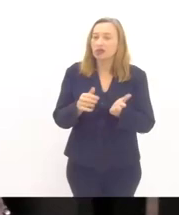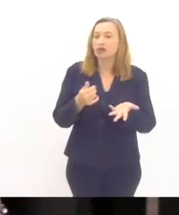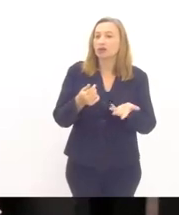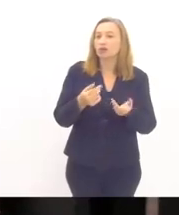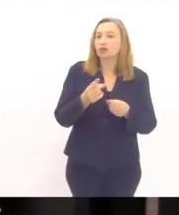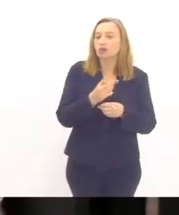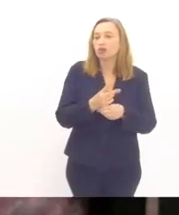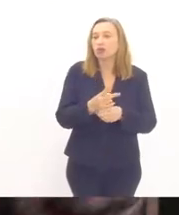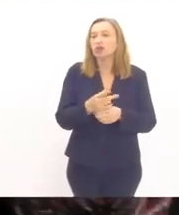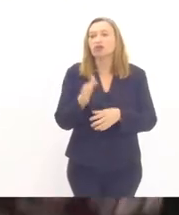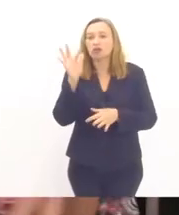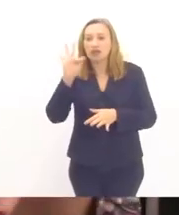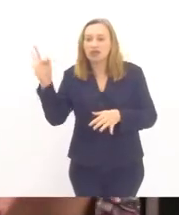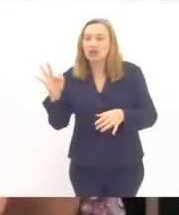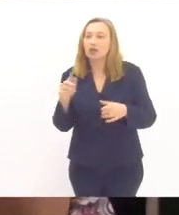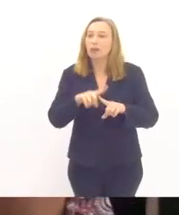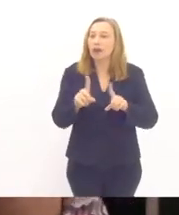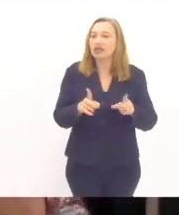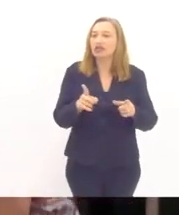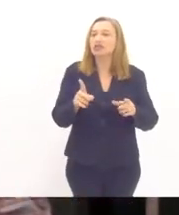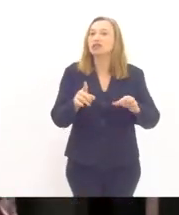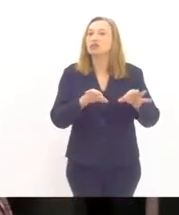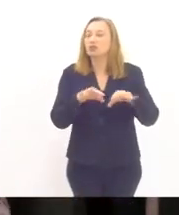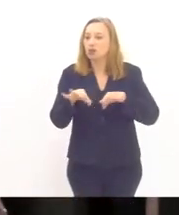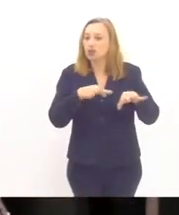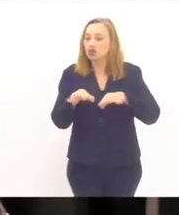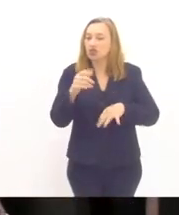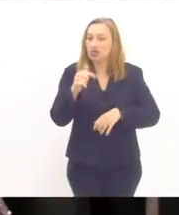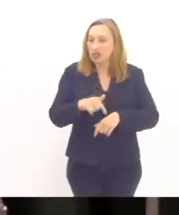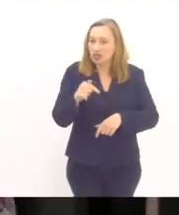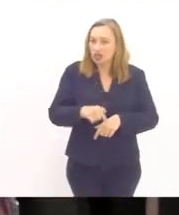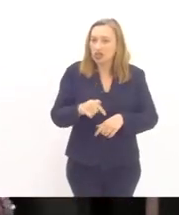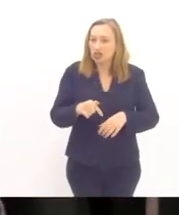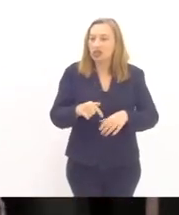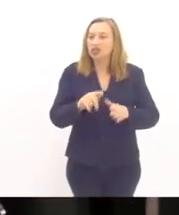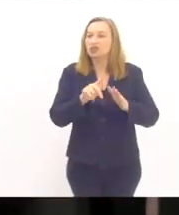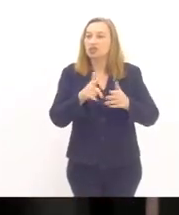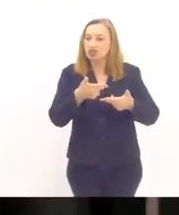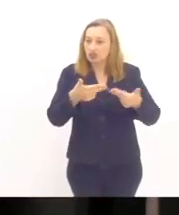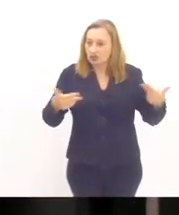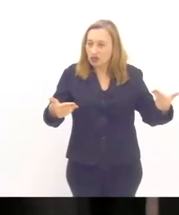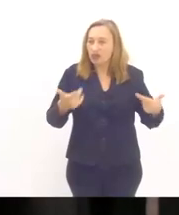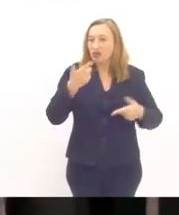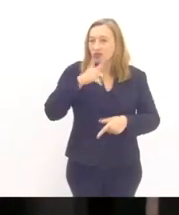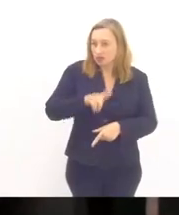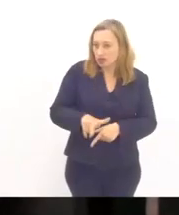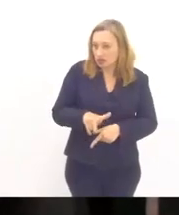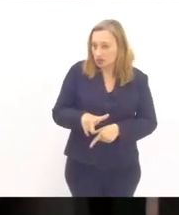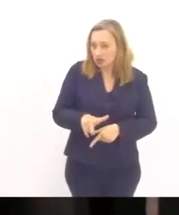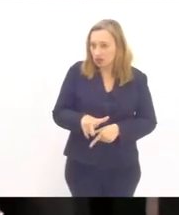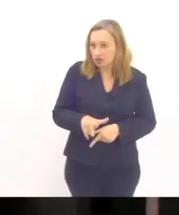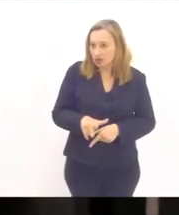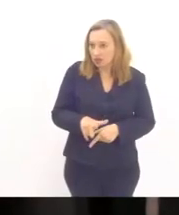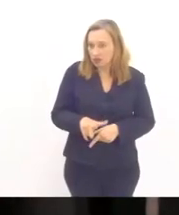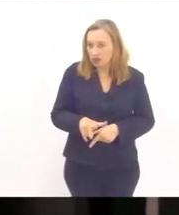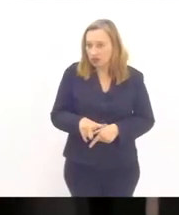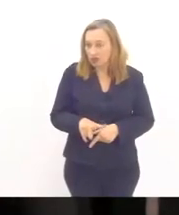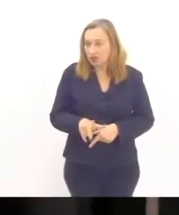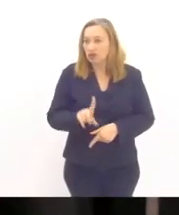do francês, mas é nesse projeto aqui, plurilingue, e o plurilingue não só de línguas, mas de